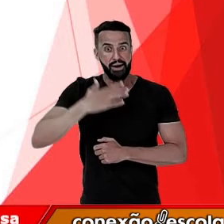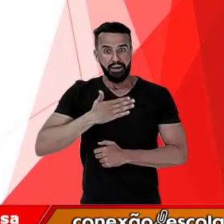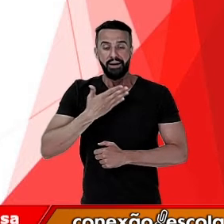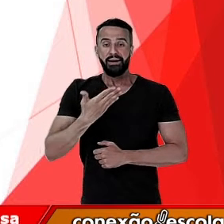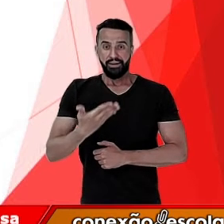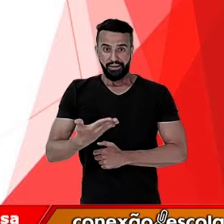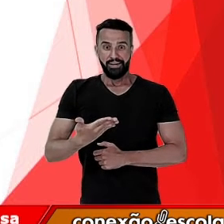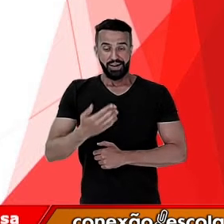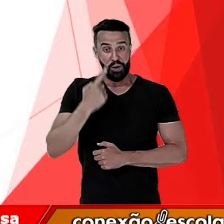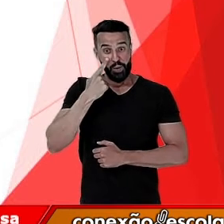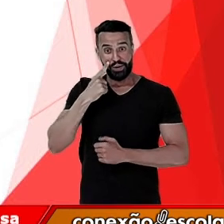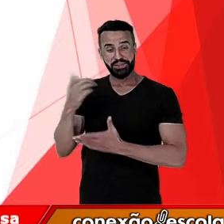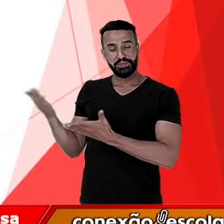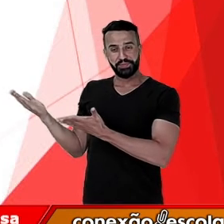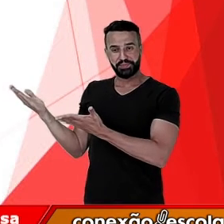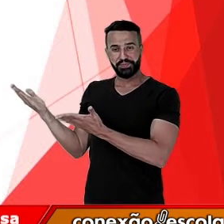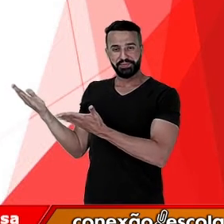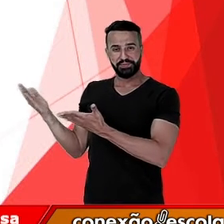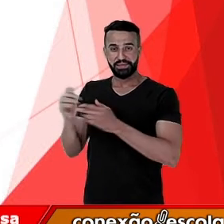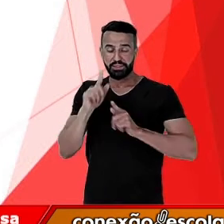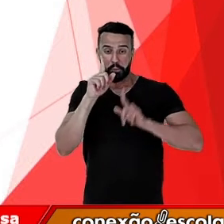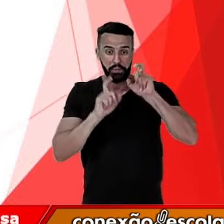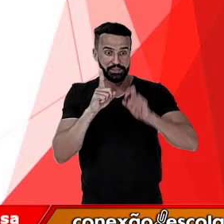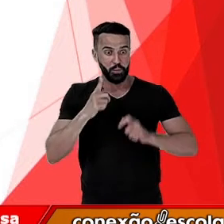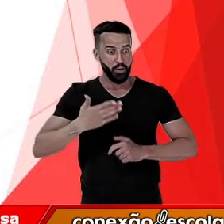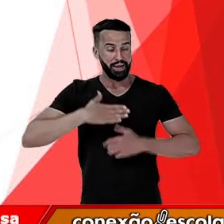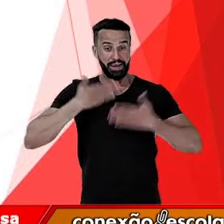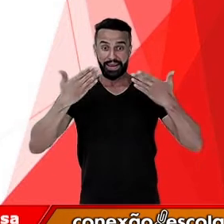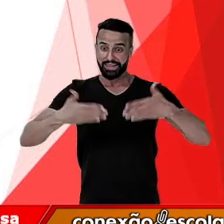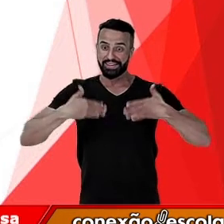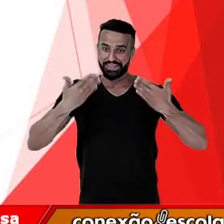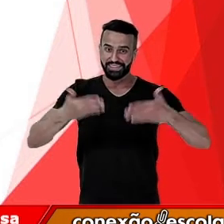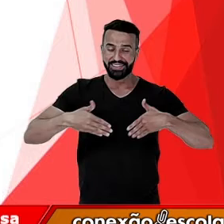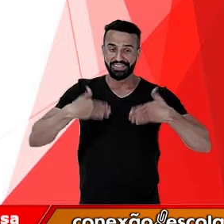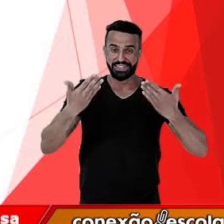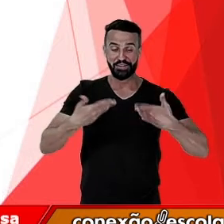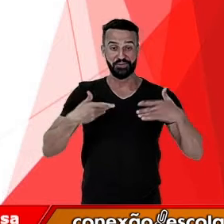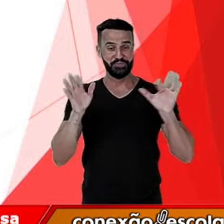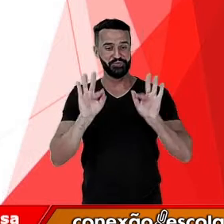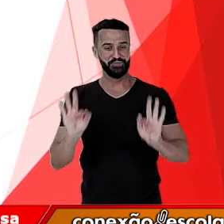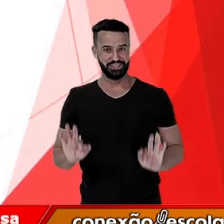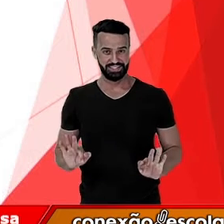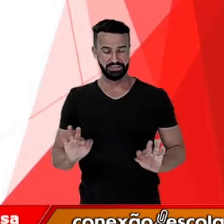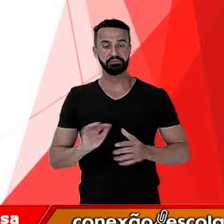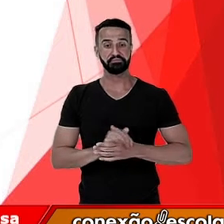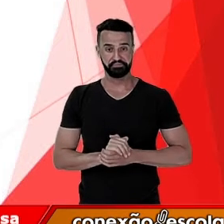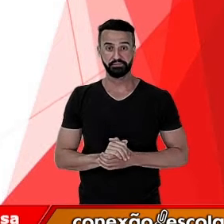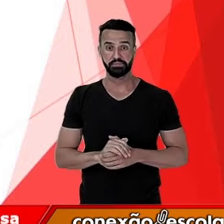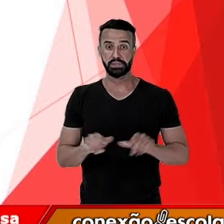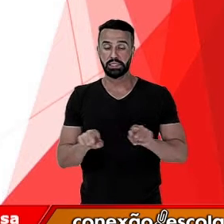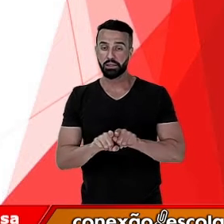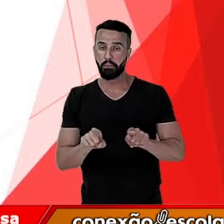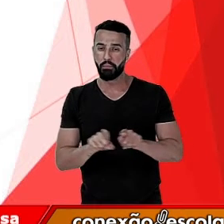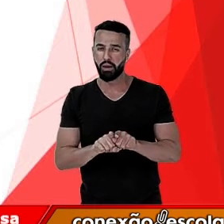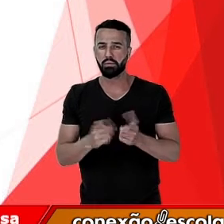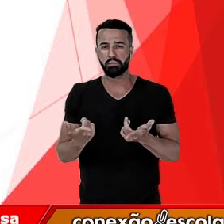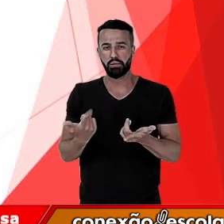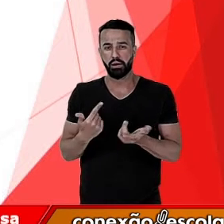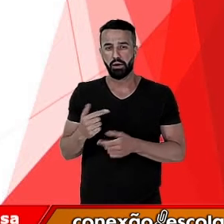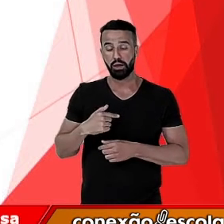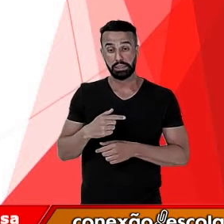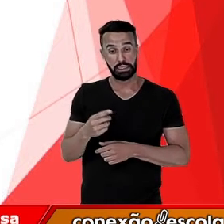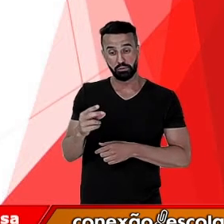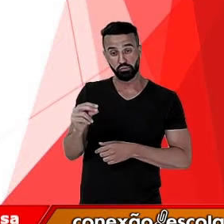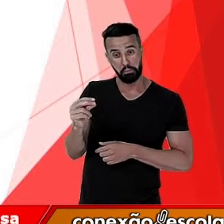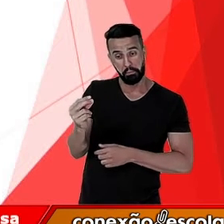só, a expressão facial dele de alegria, de contentamento. E, além disso, o movimento com os dois